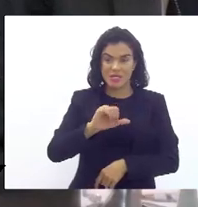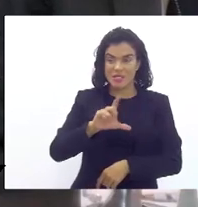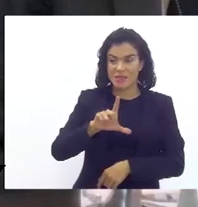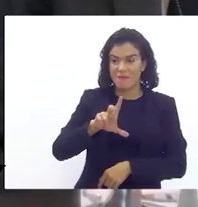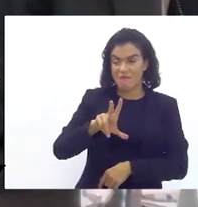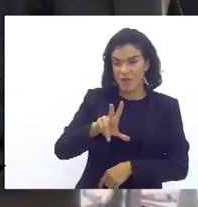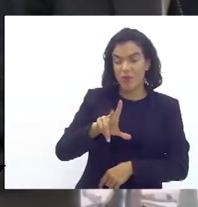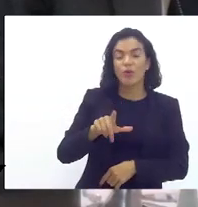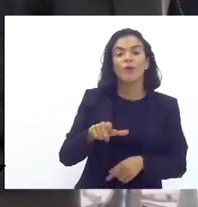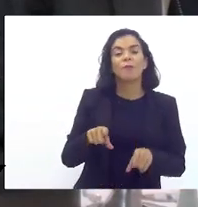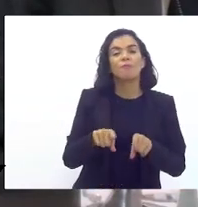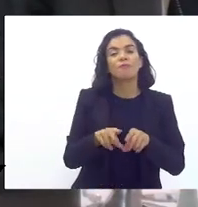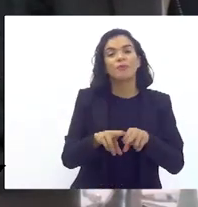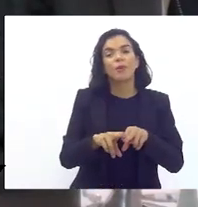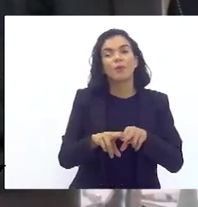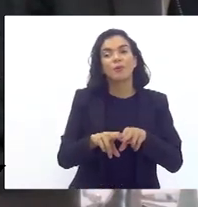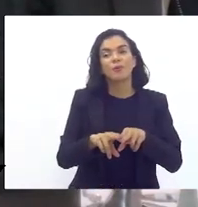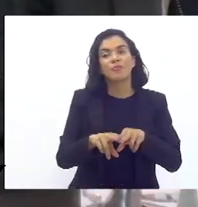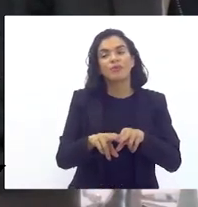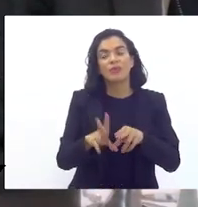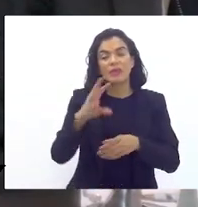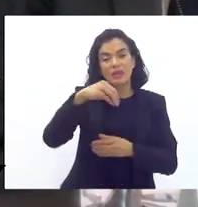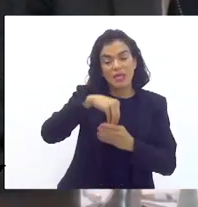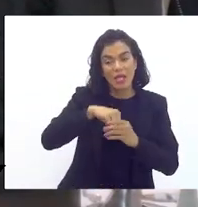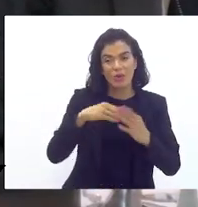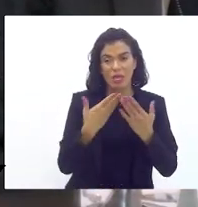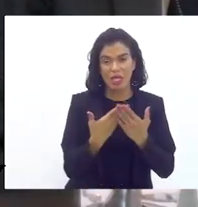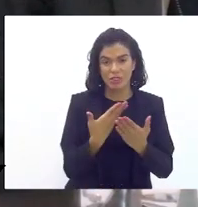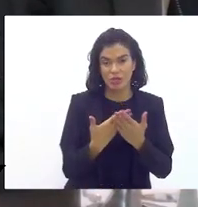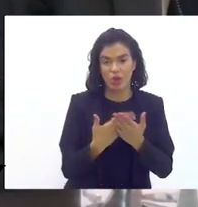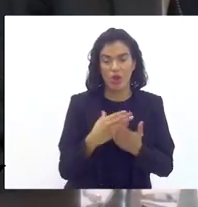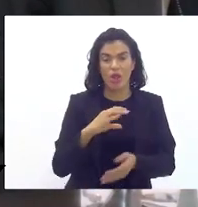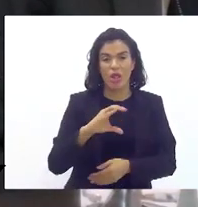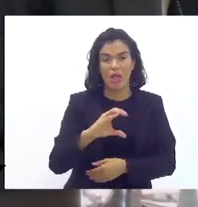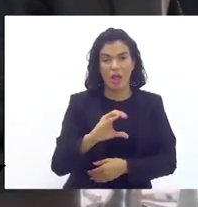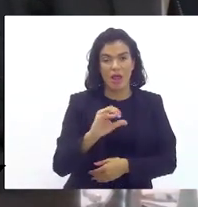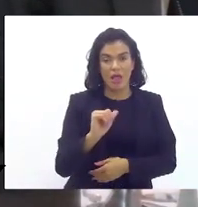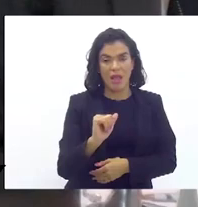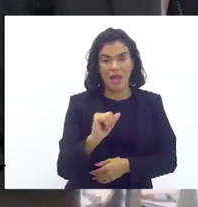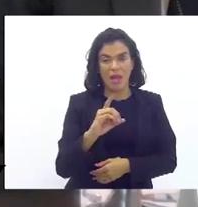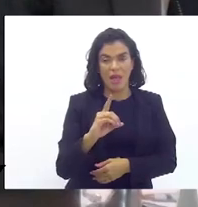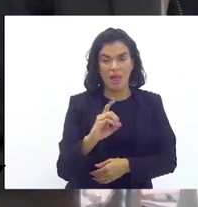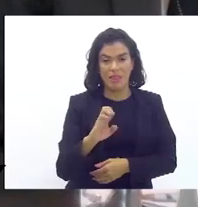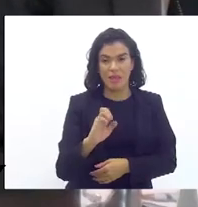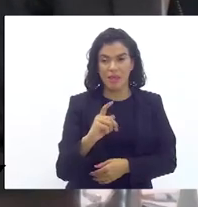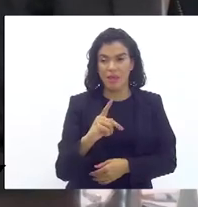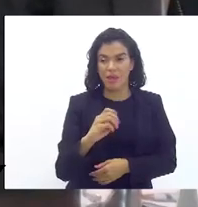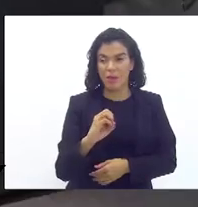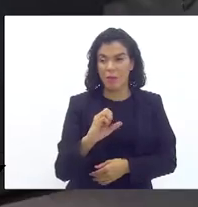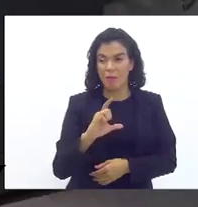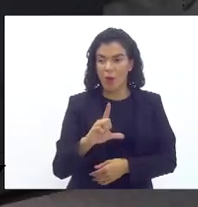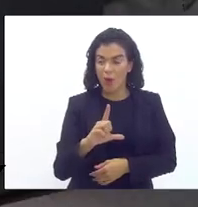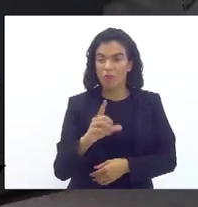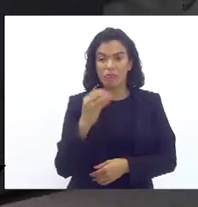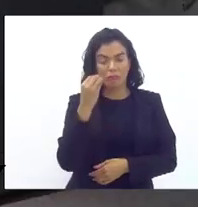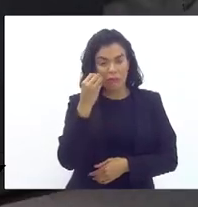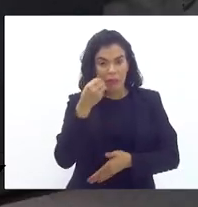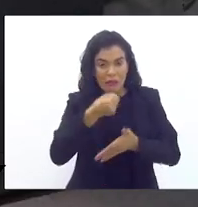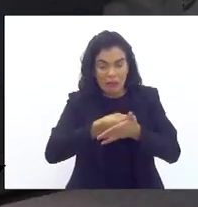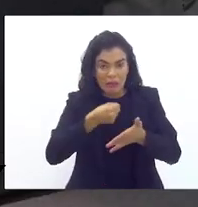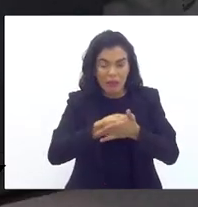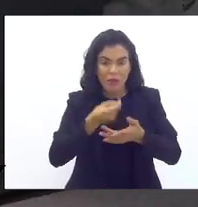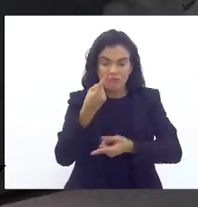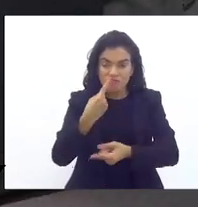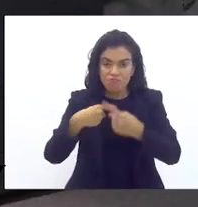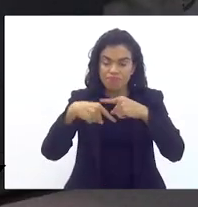pela sua escola da cada pó né da academia e buscando esse letramento eu acredito que o ministério